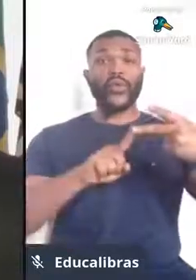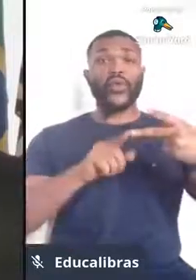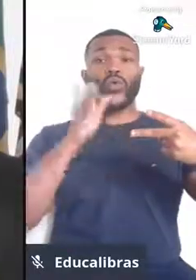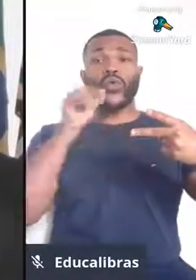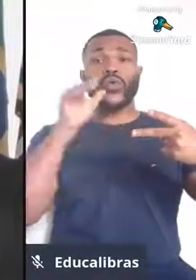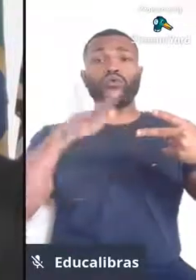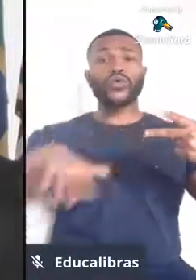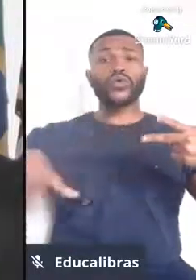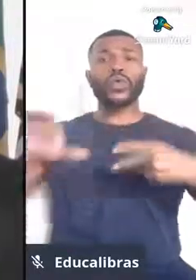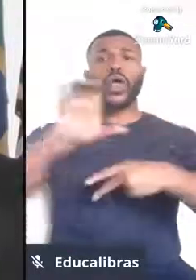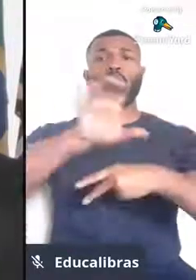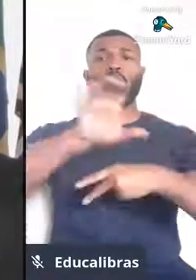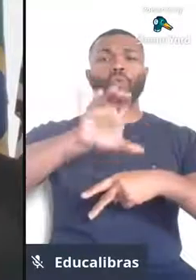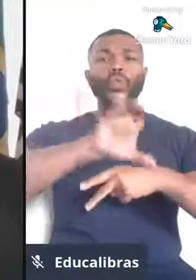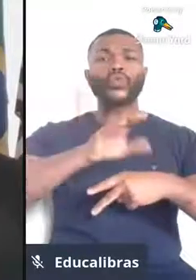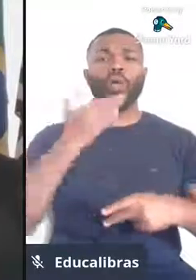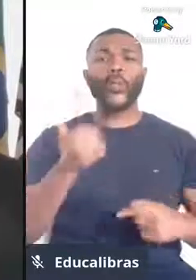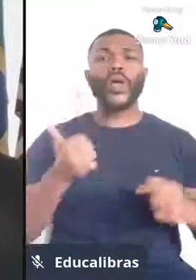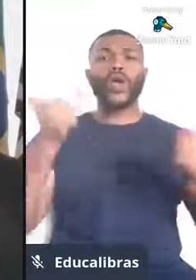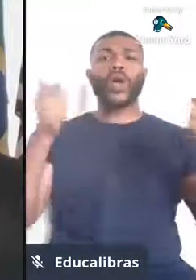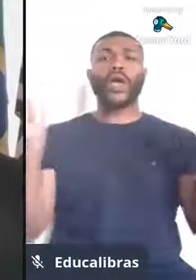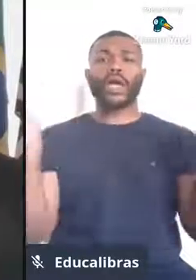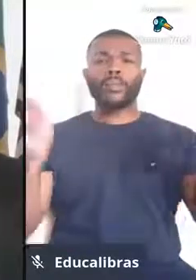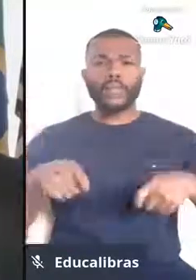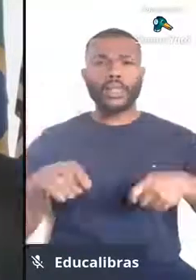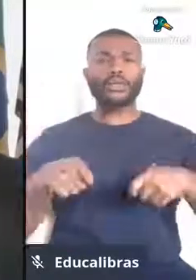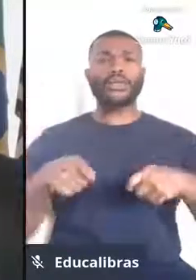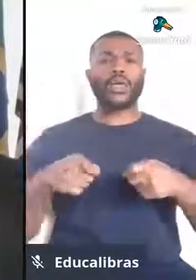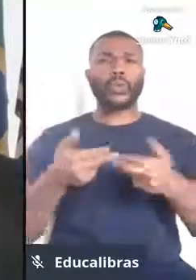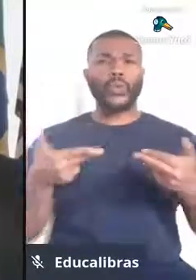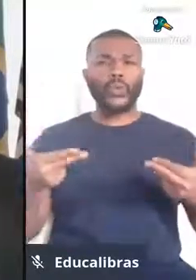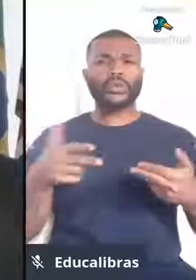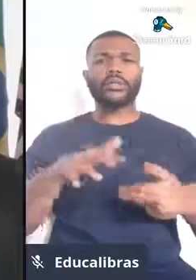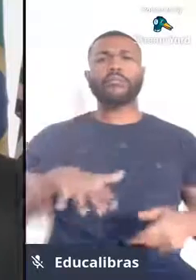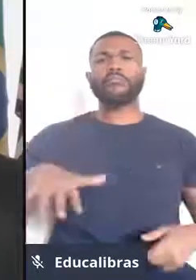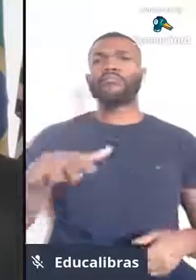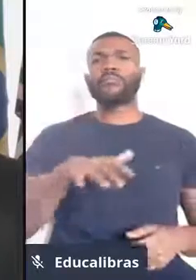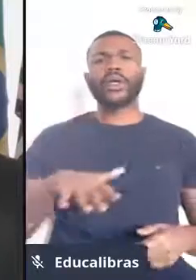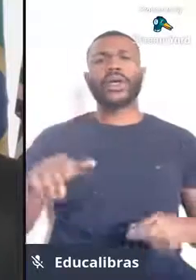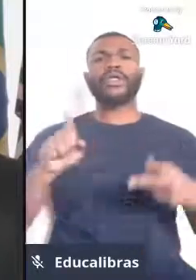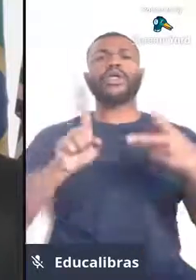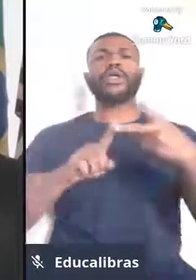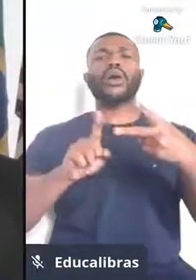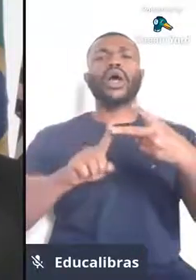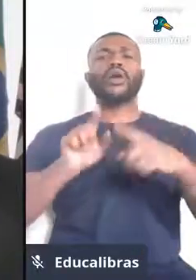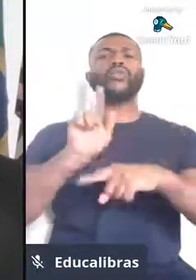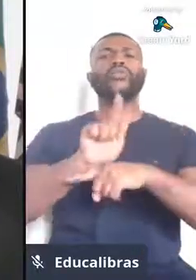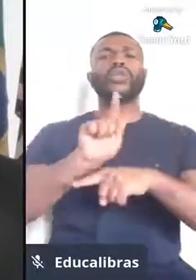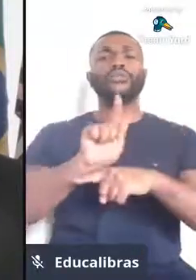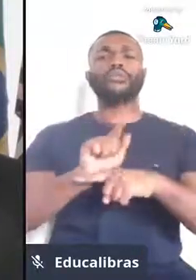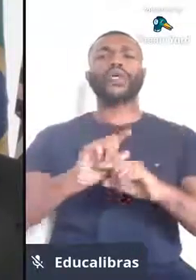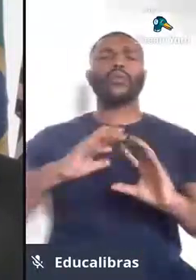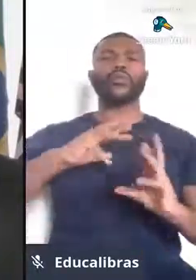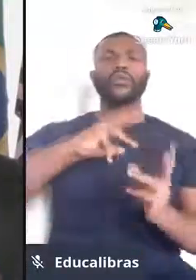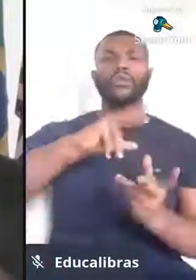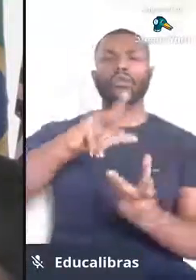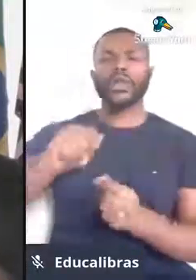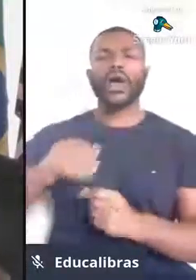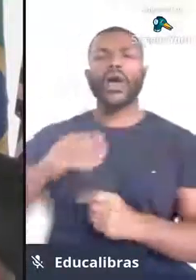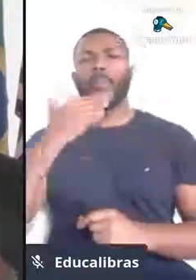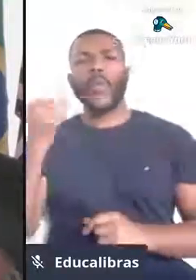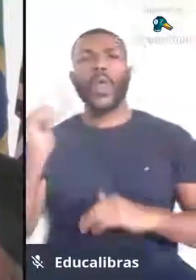e melhores práticas de mercado. Então, o que existe aí de gestão internacional, as melhores práticas, os melhores